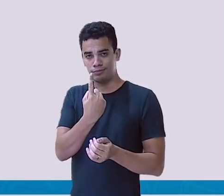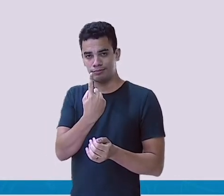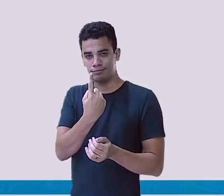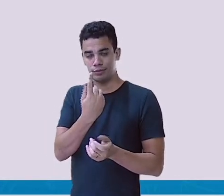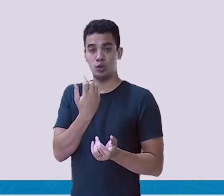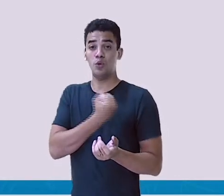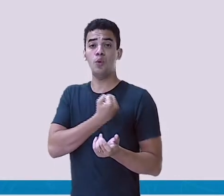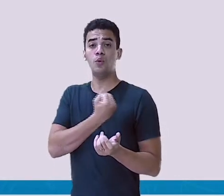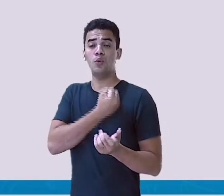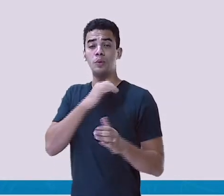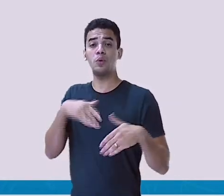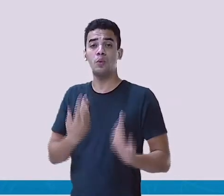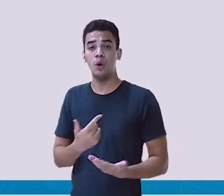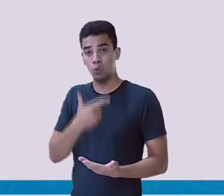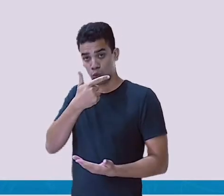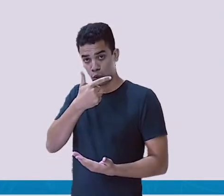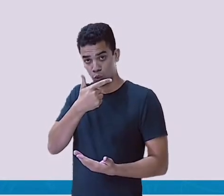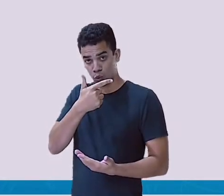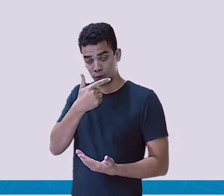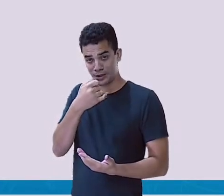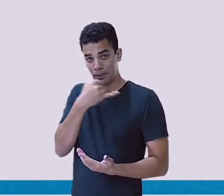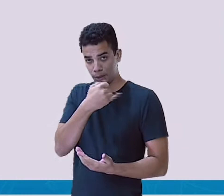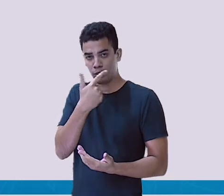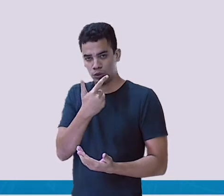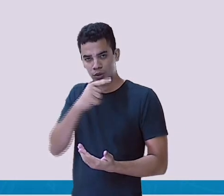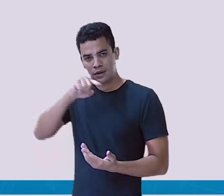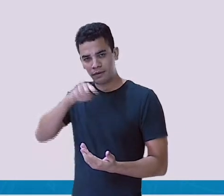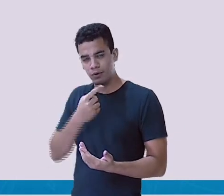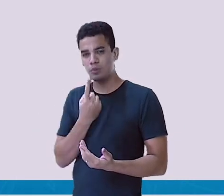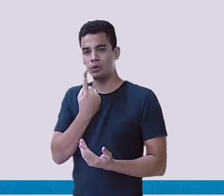Menos 2,1.